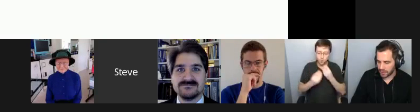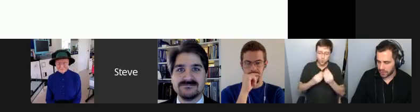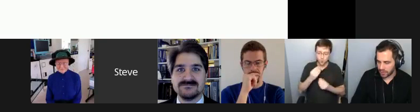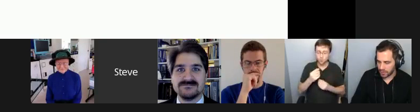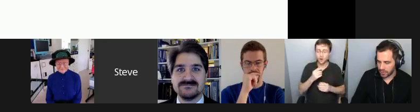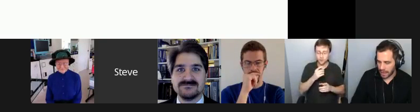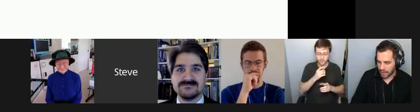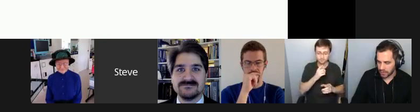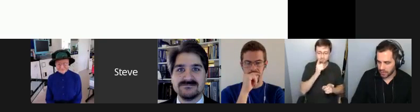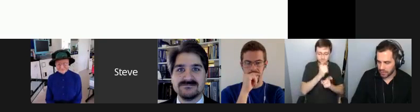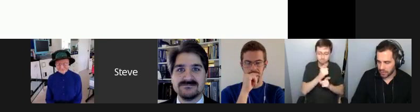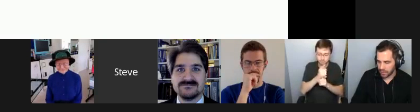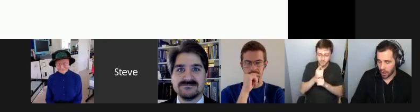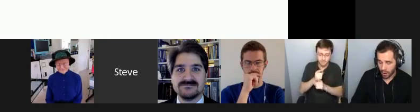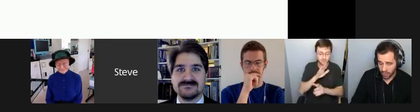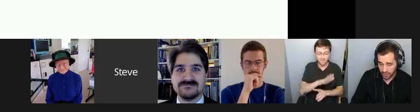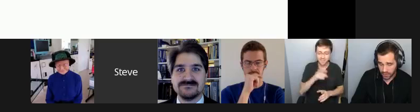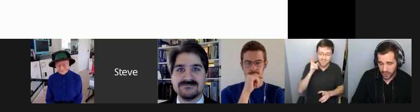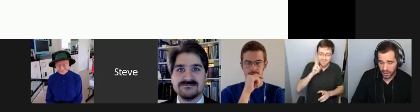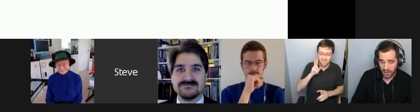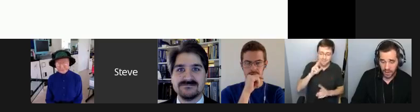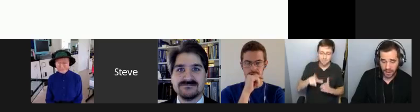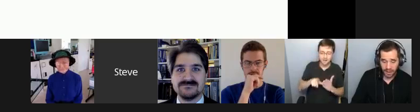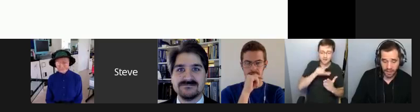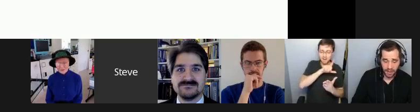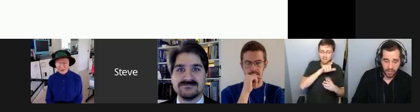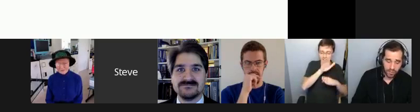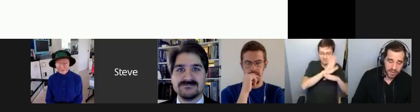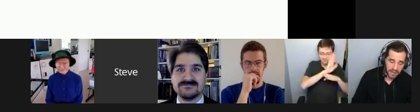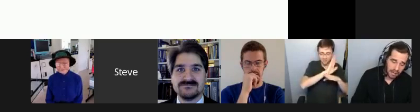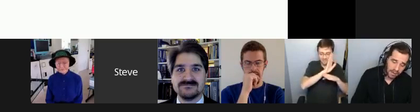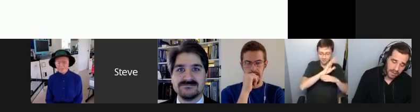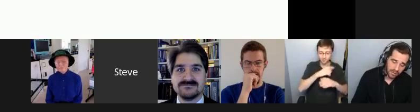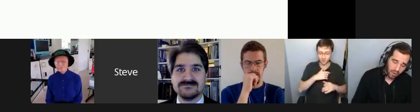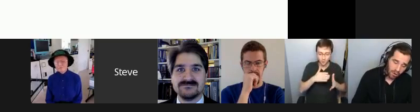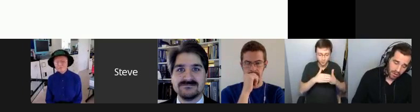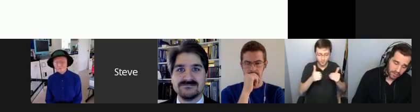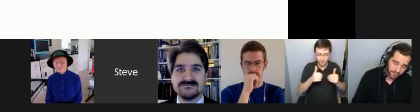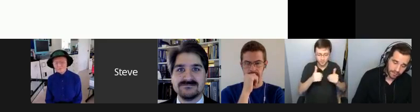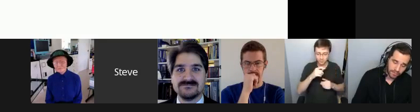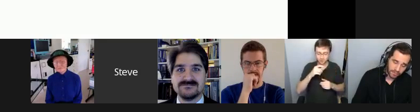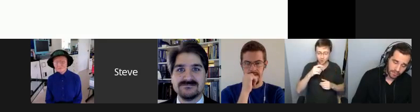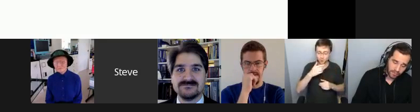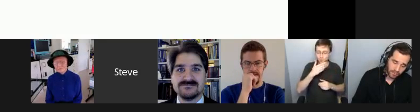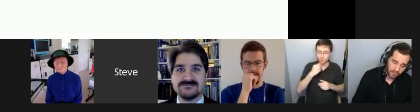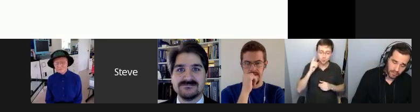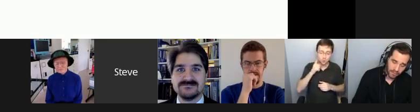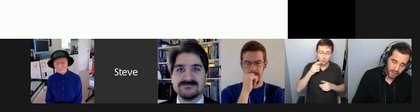são lexos novos, né, não ensinado na escola.